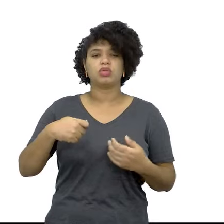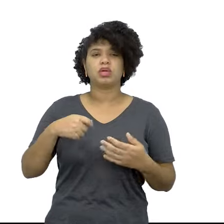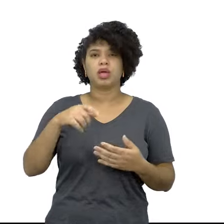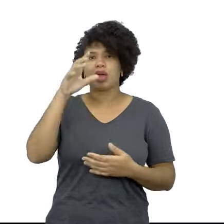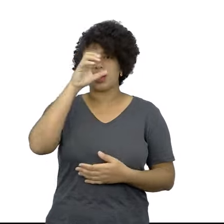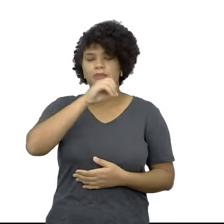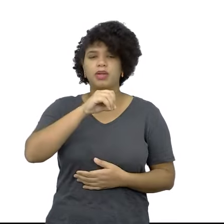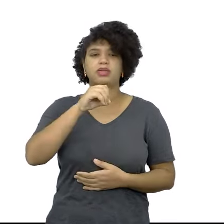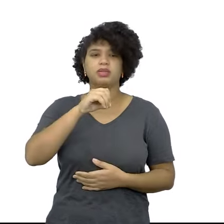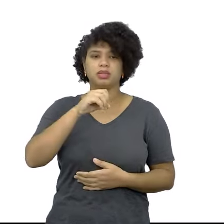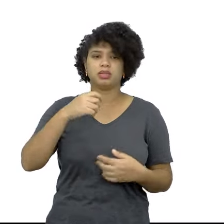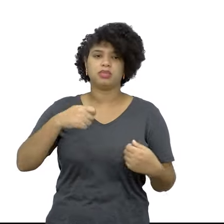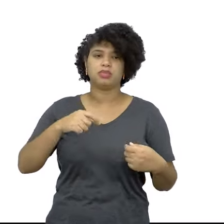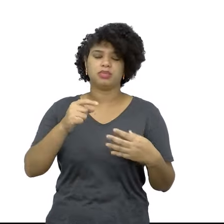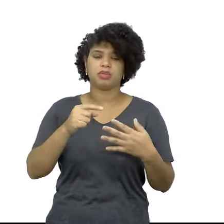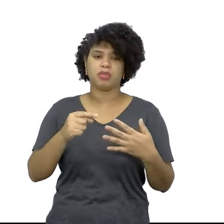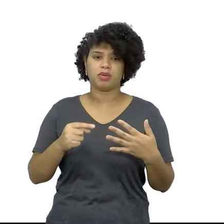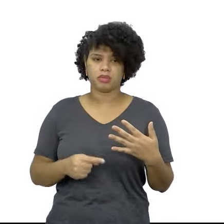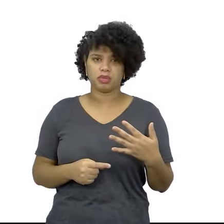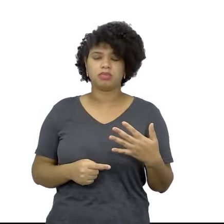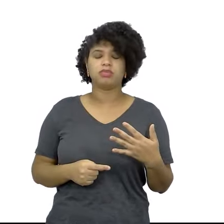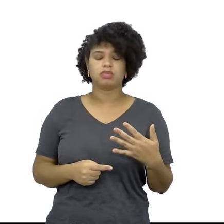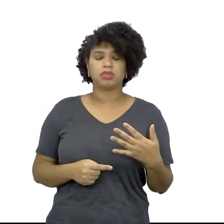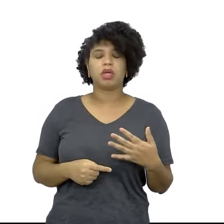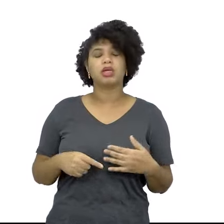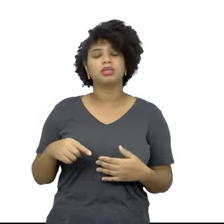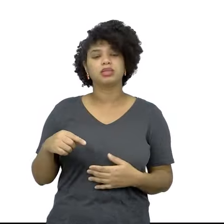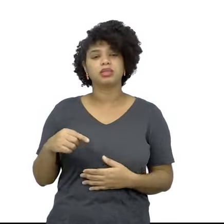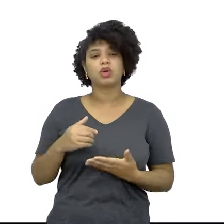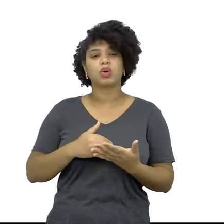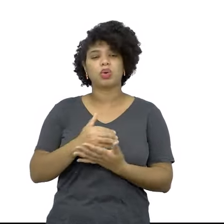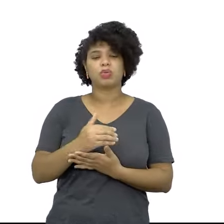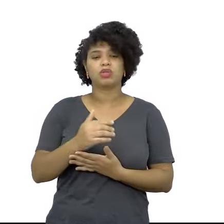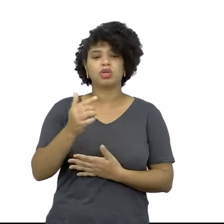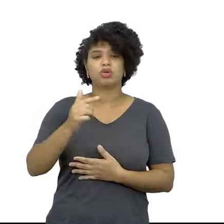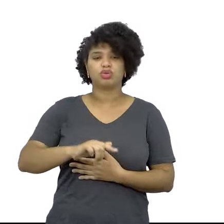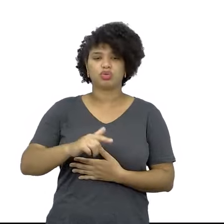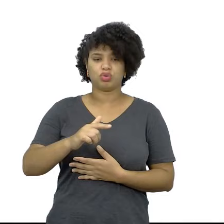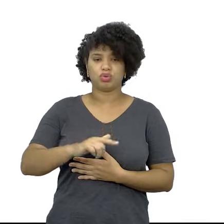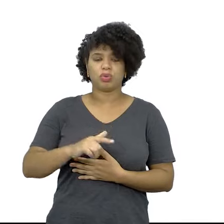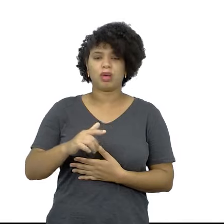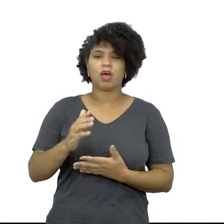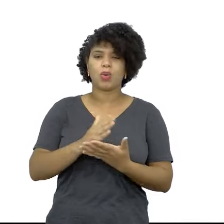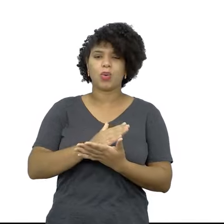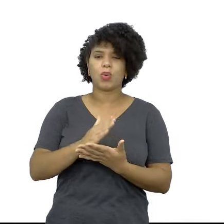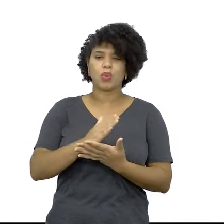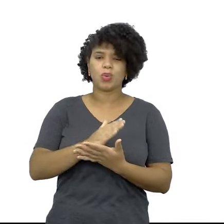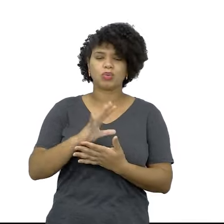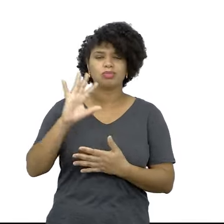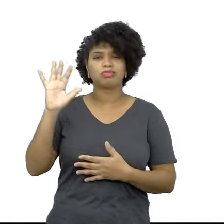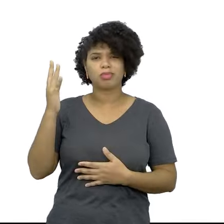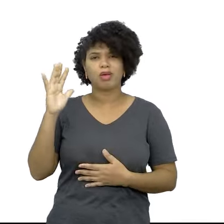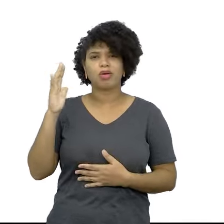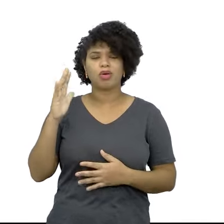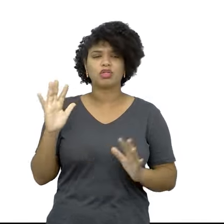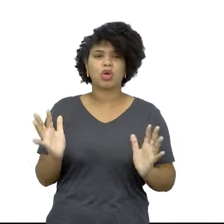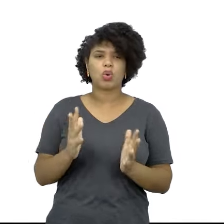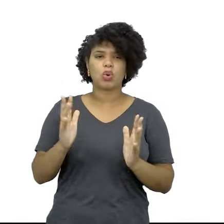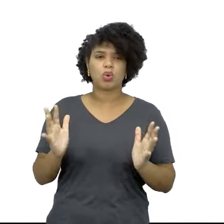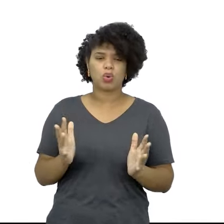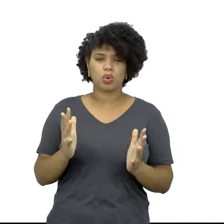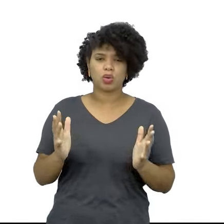aprendizagem consideradas. E, a partir disso, eu trago situações que vão colaborar para